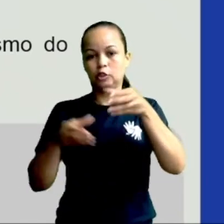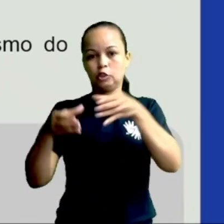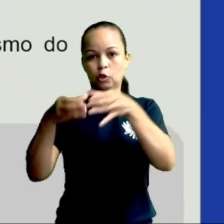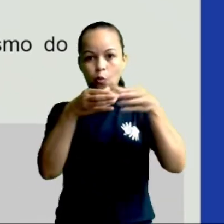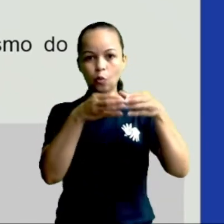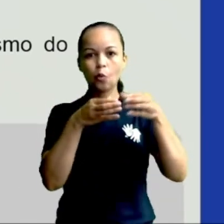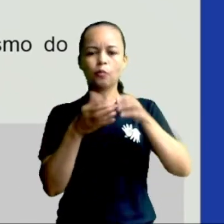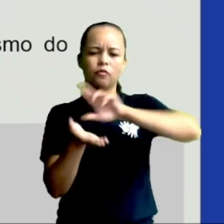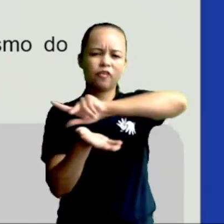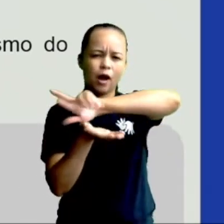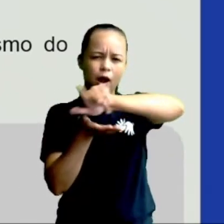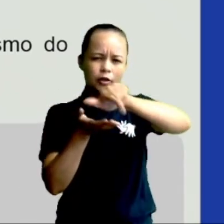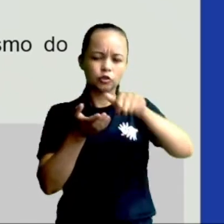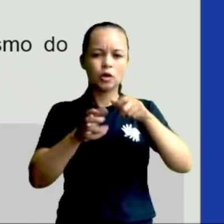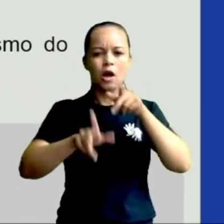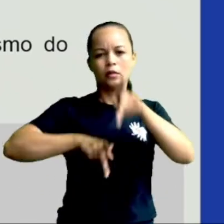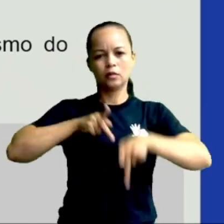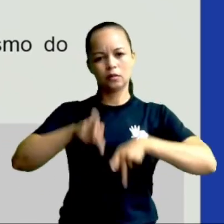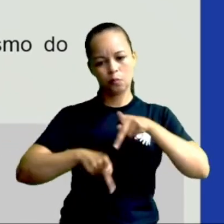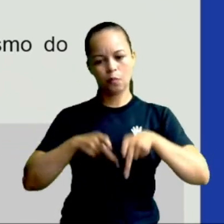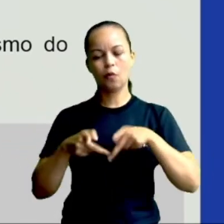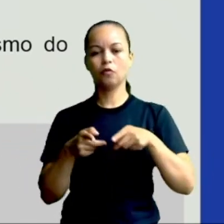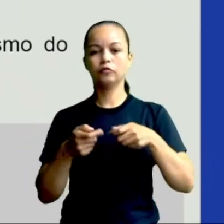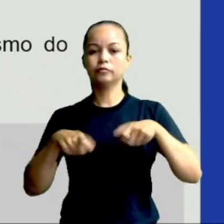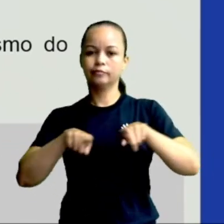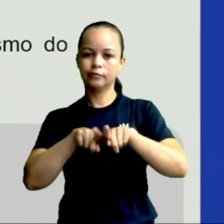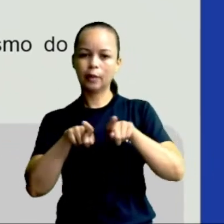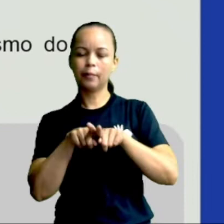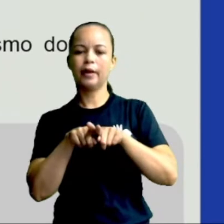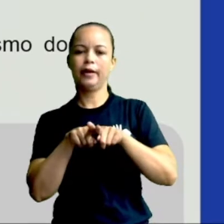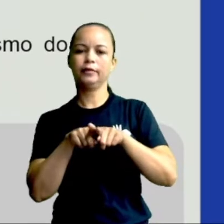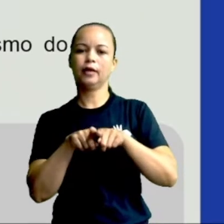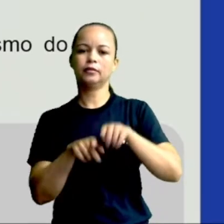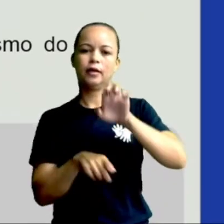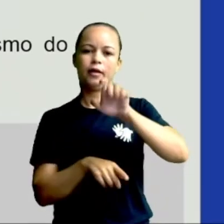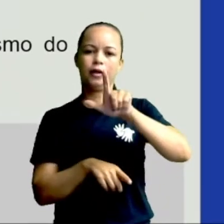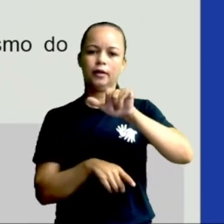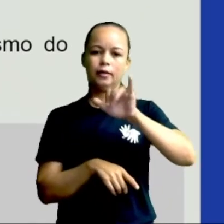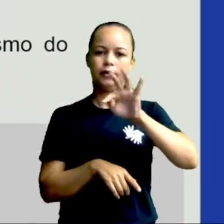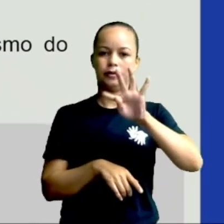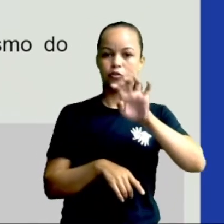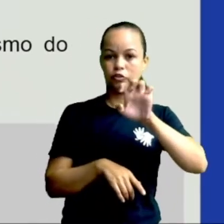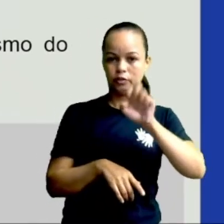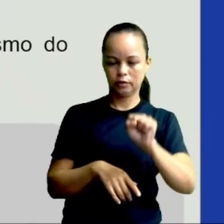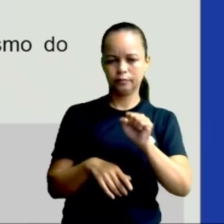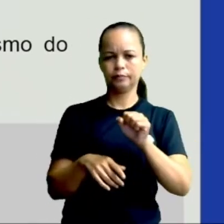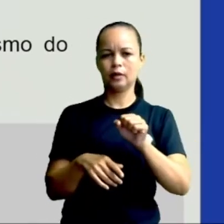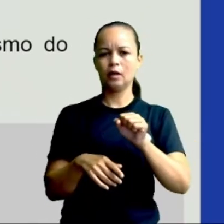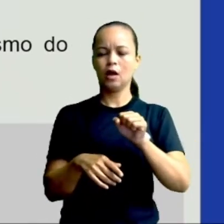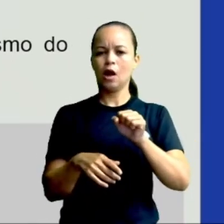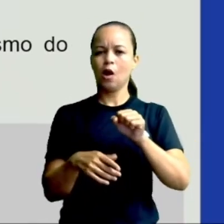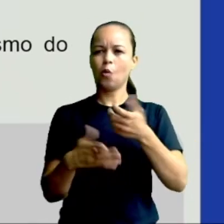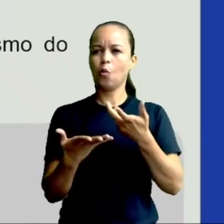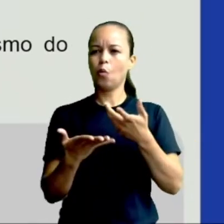grupos diversos, do povo a também das elites, mas o ponto-chave, né,